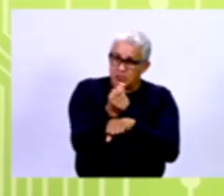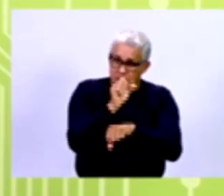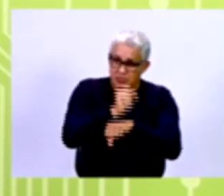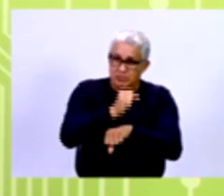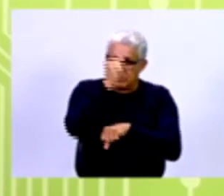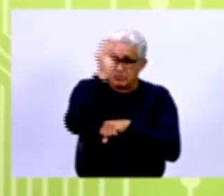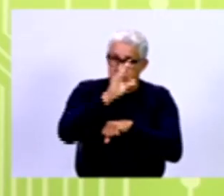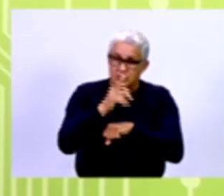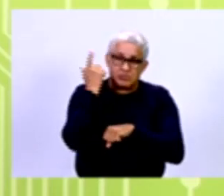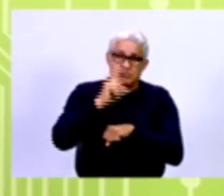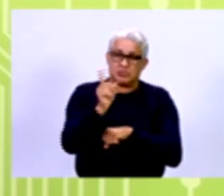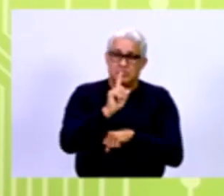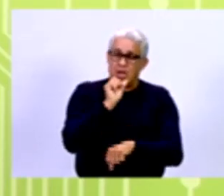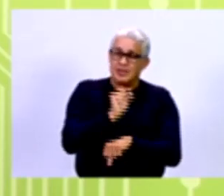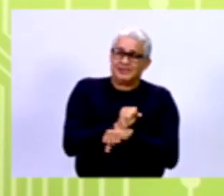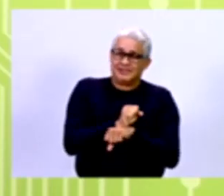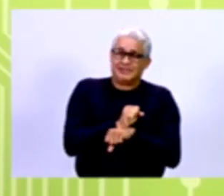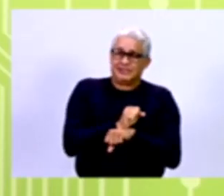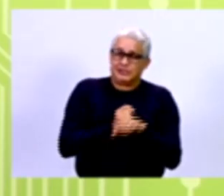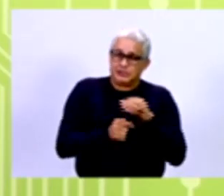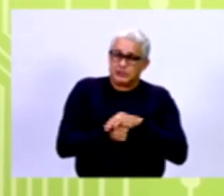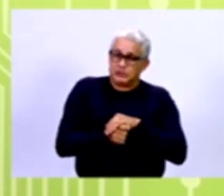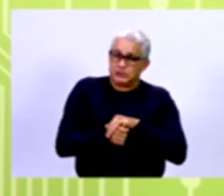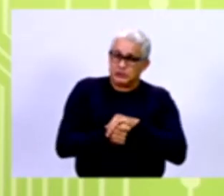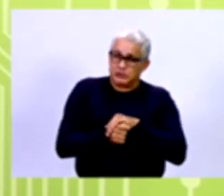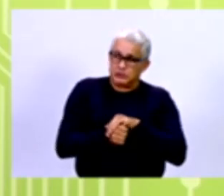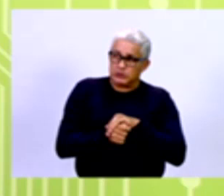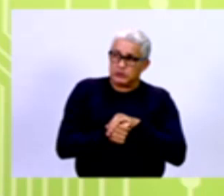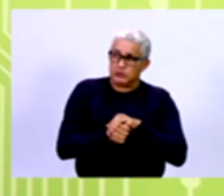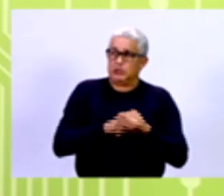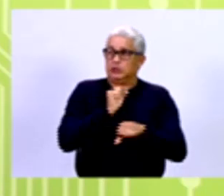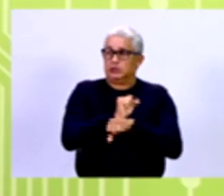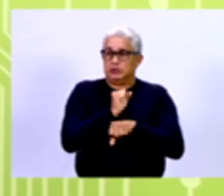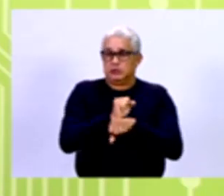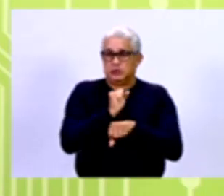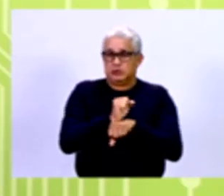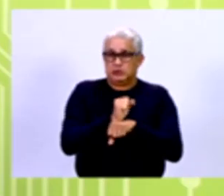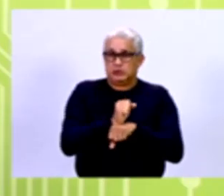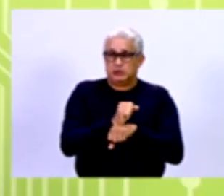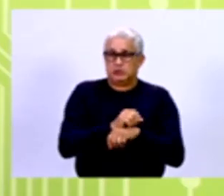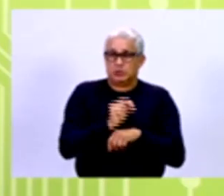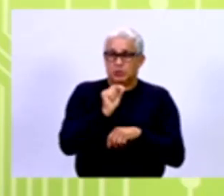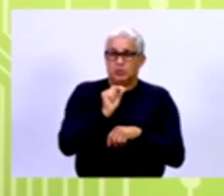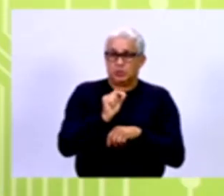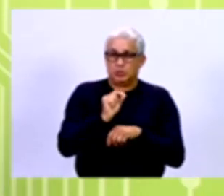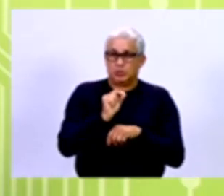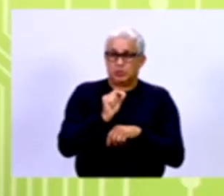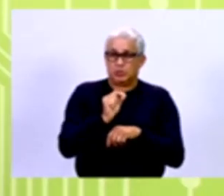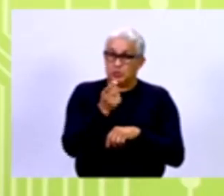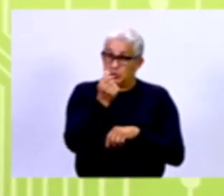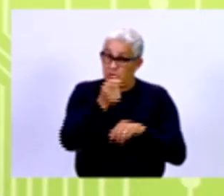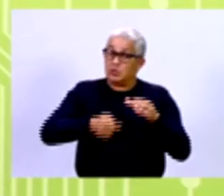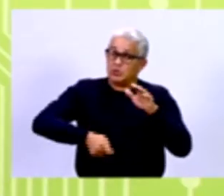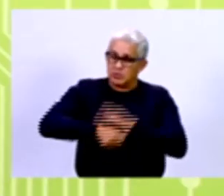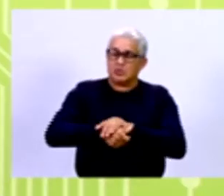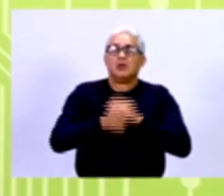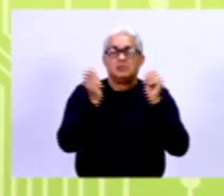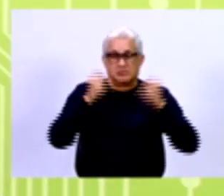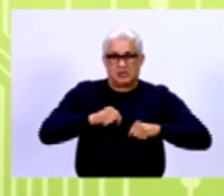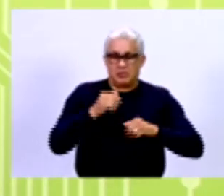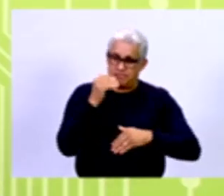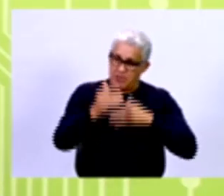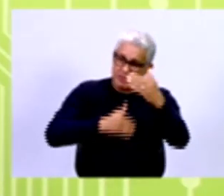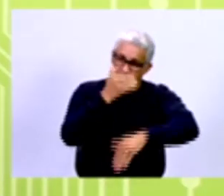Não consegue, estão num stand-by esperando o resultado para investir, para aí sim tomar